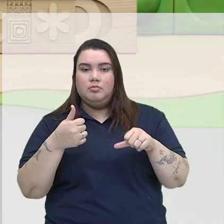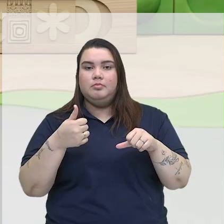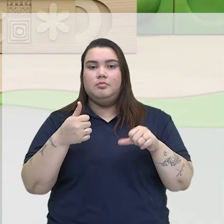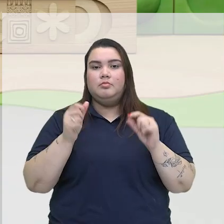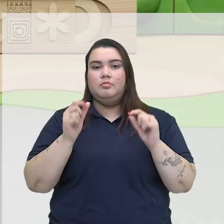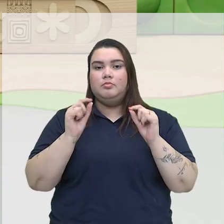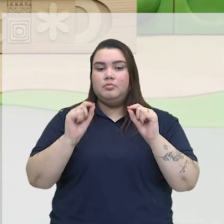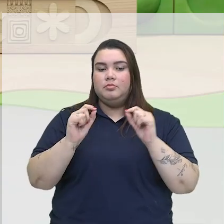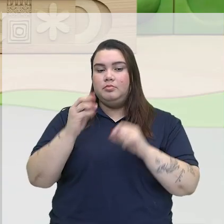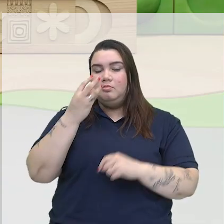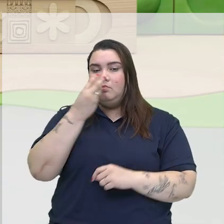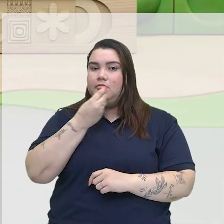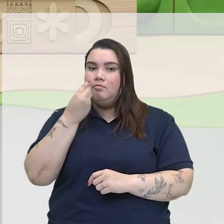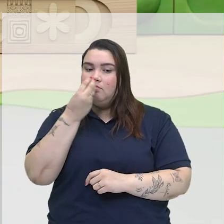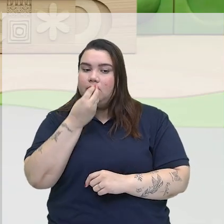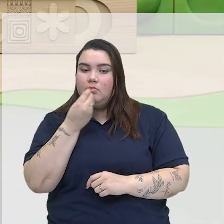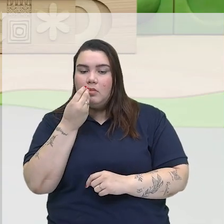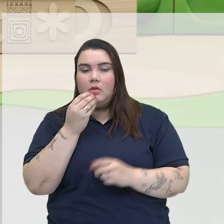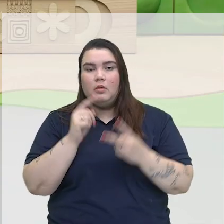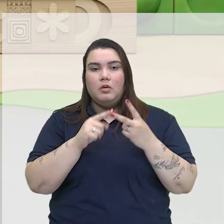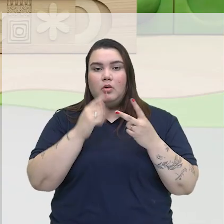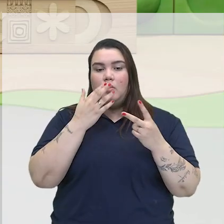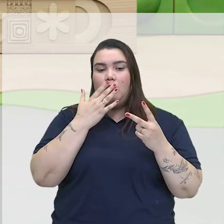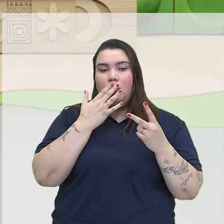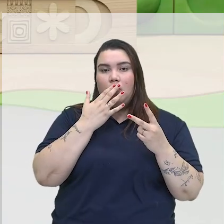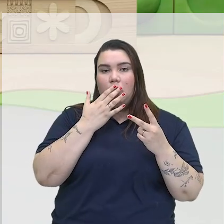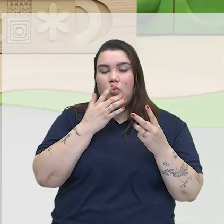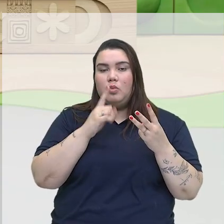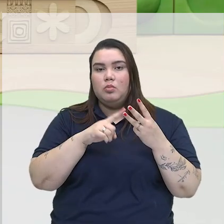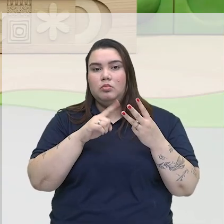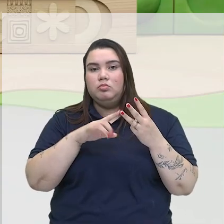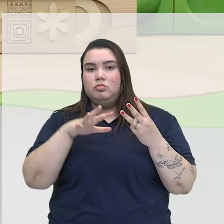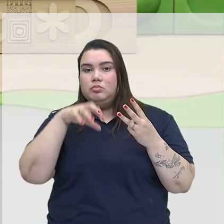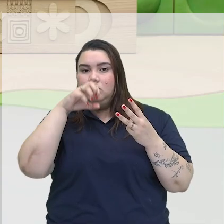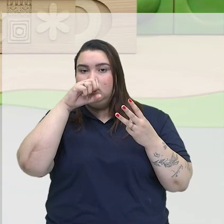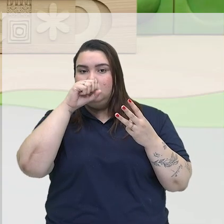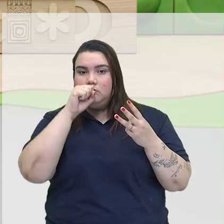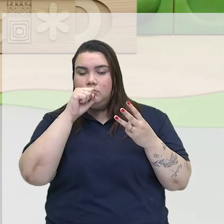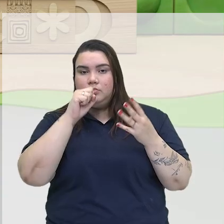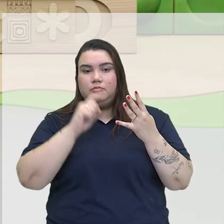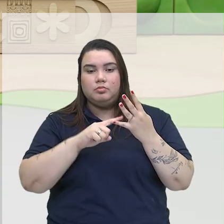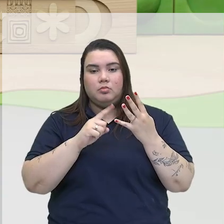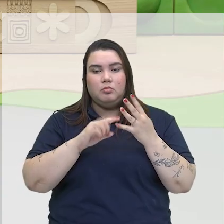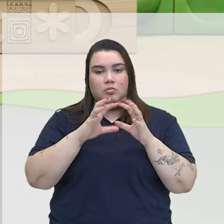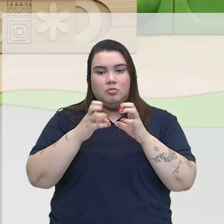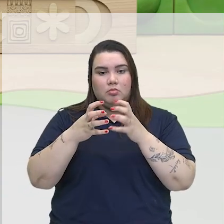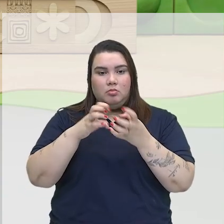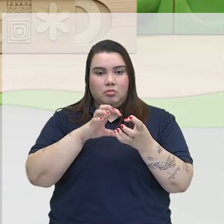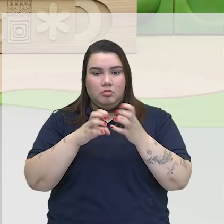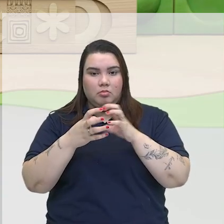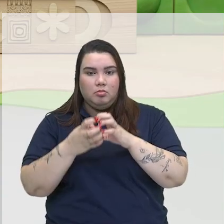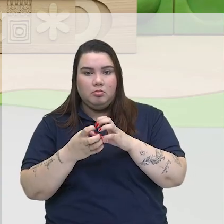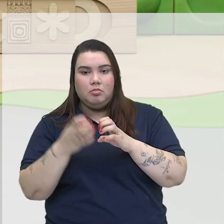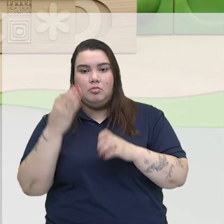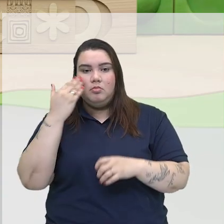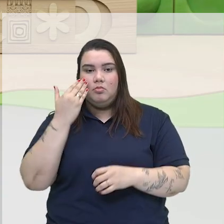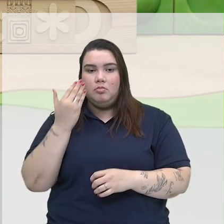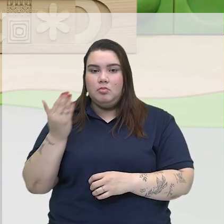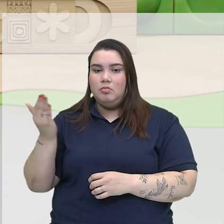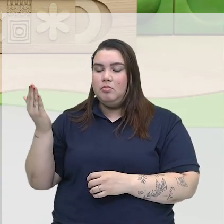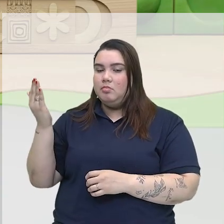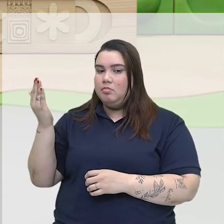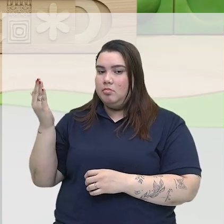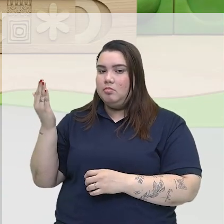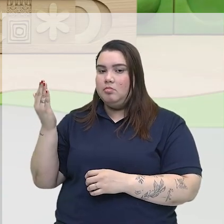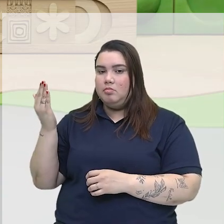ter alteração no seu sabor, na sua cor, no seu odor, ou seja, no seu cheiro